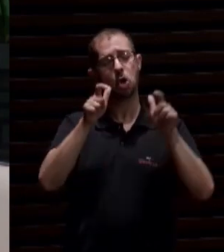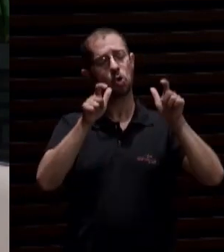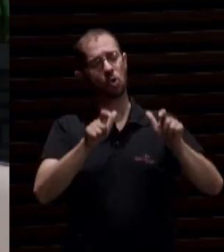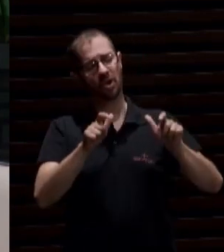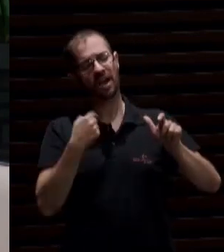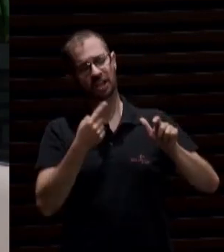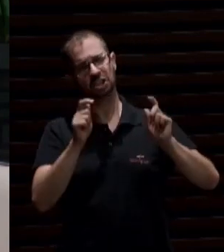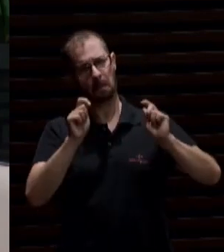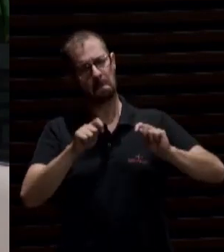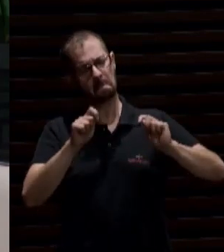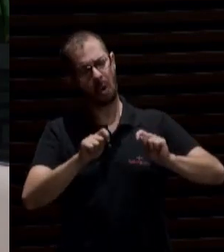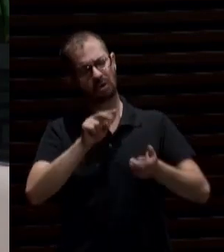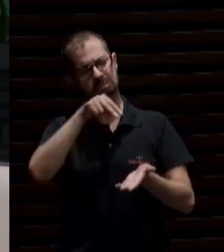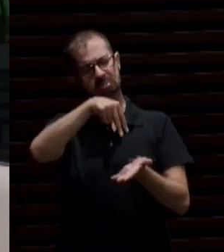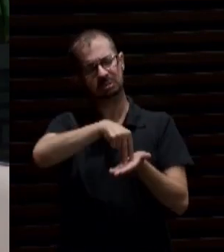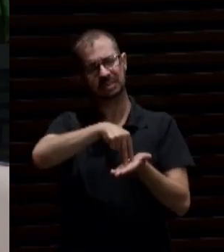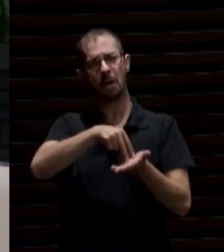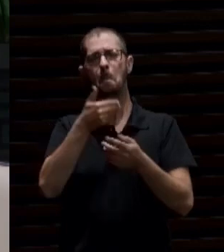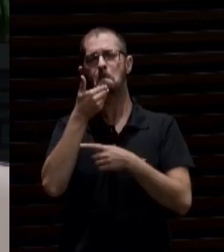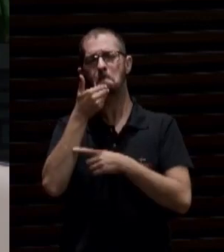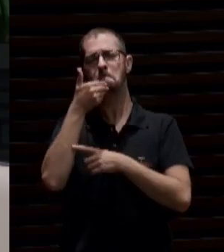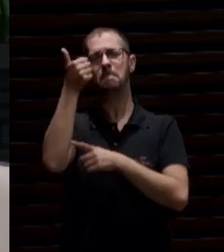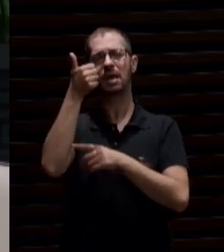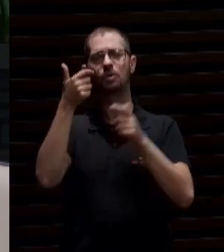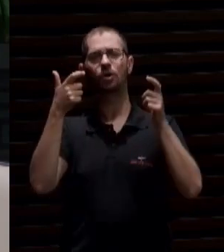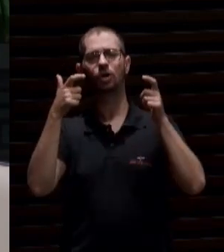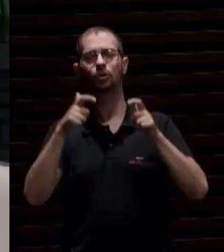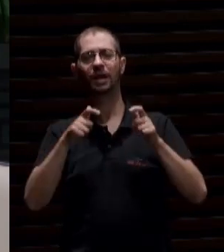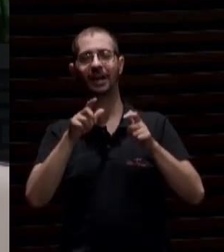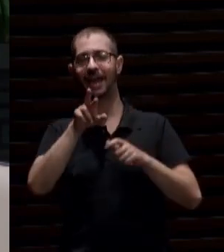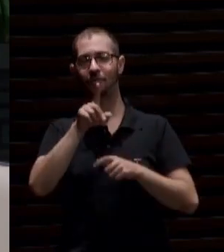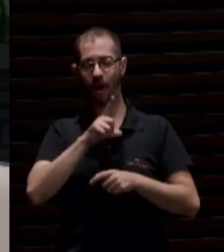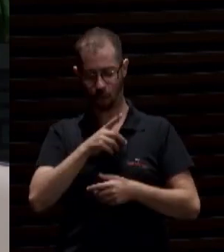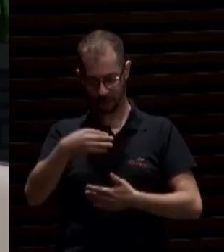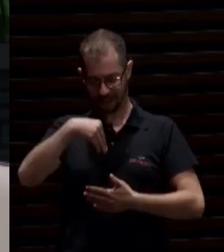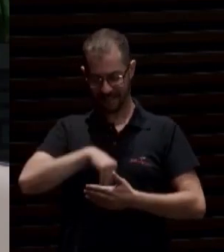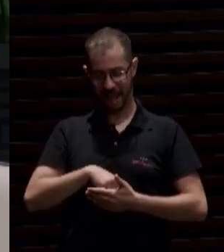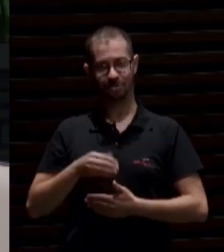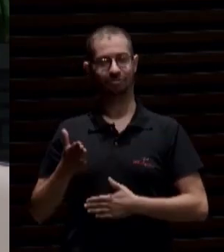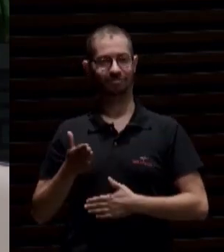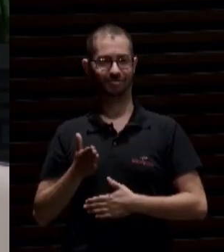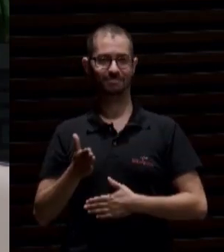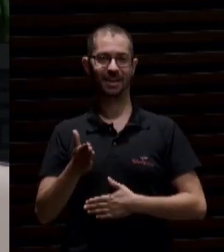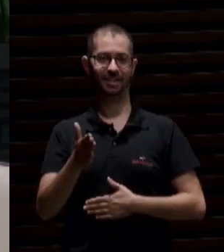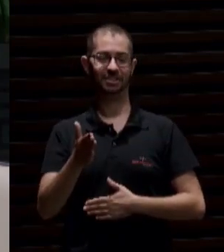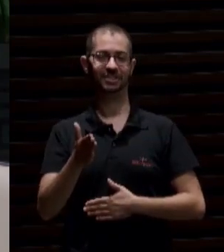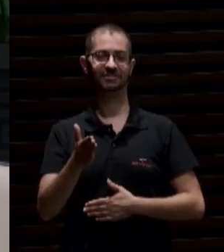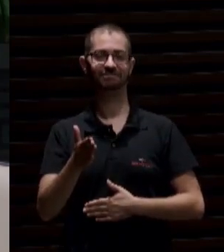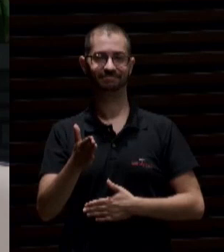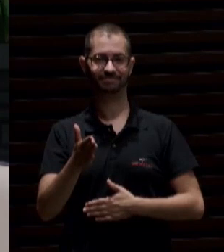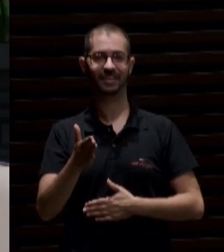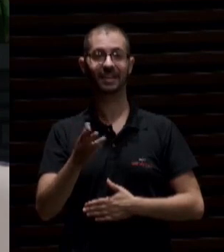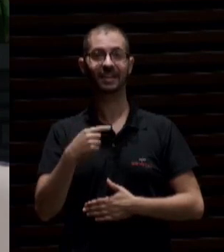o melhor lugar que Deus pode nos jogar, é como no ventre de um peixe. Porque é quando ele nos joga lá, que literalmente